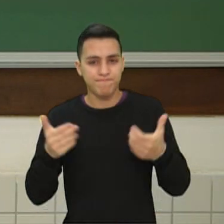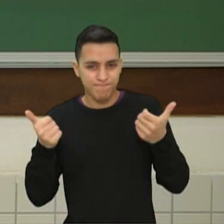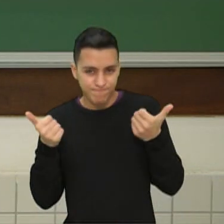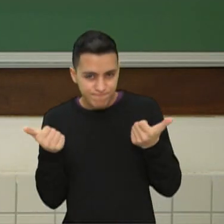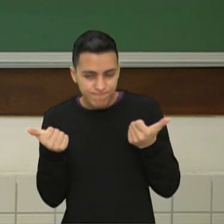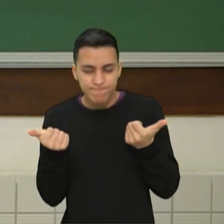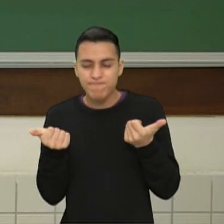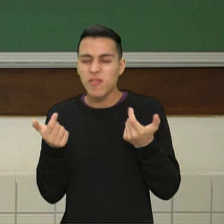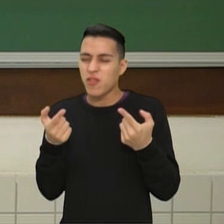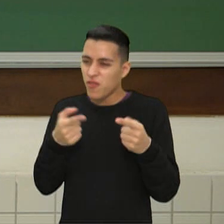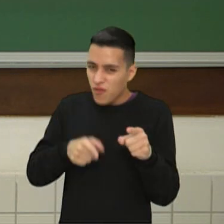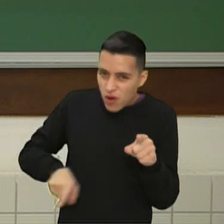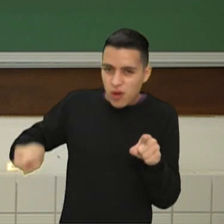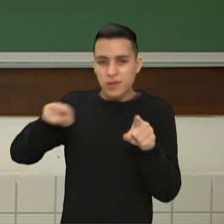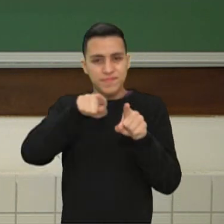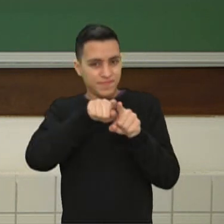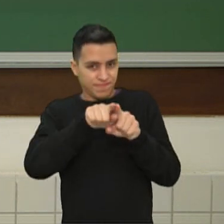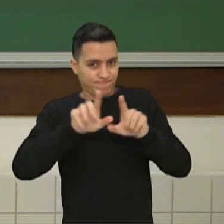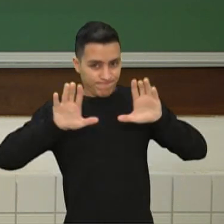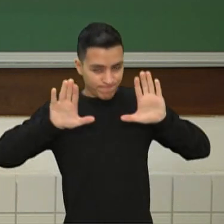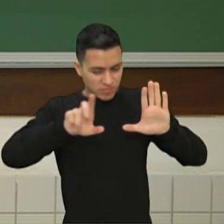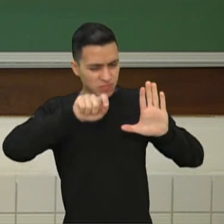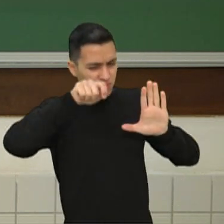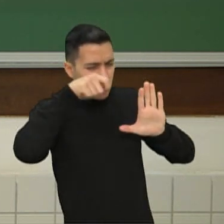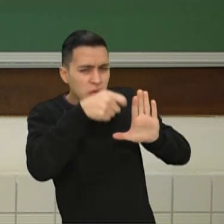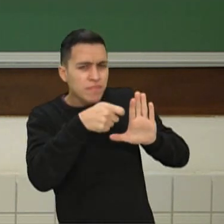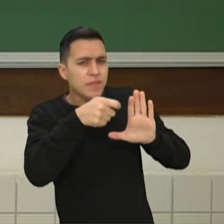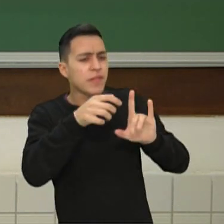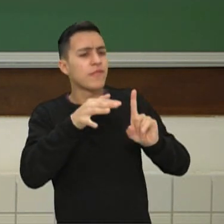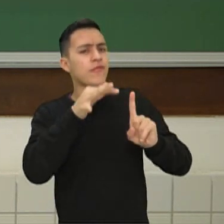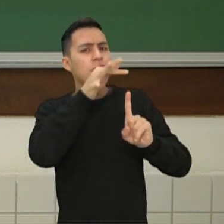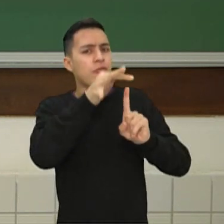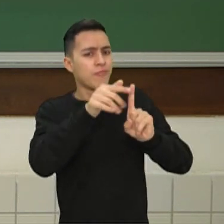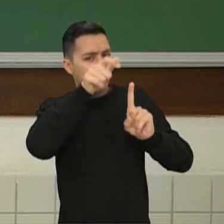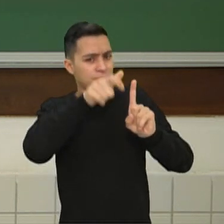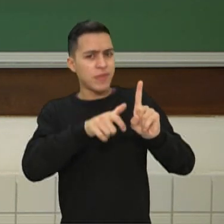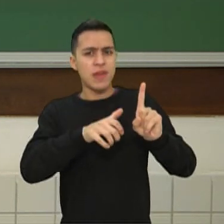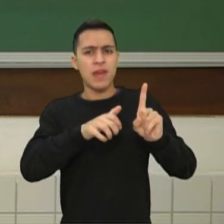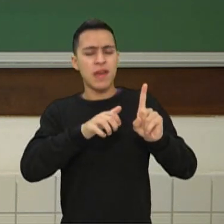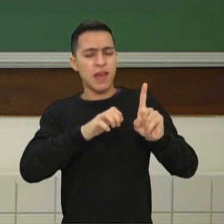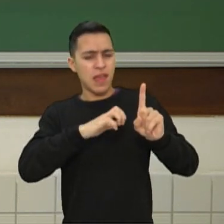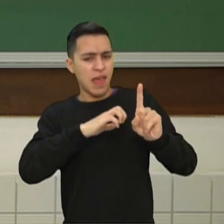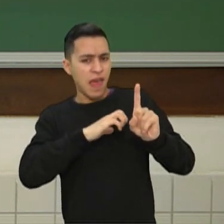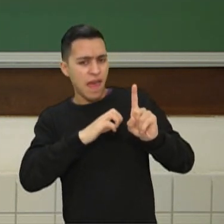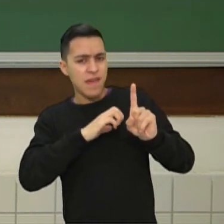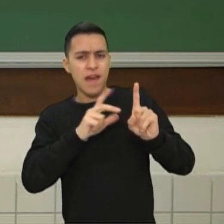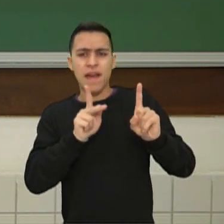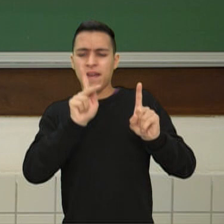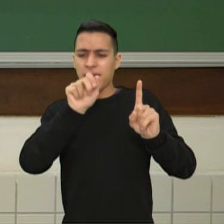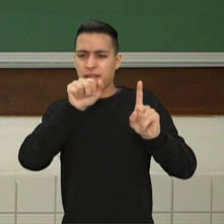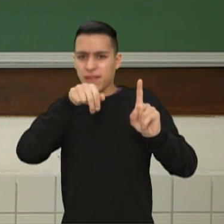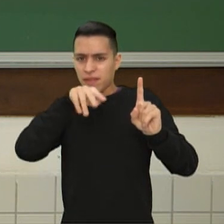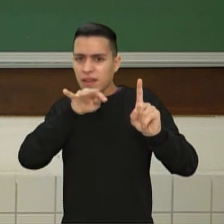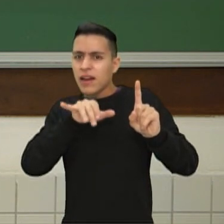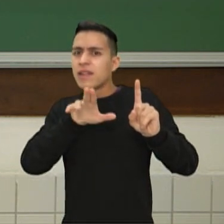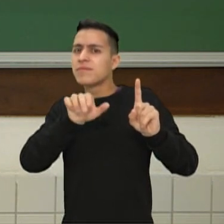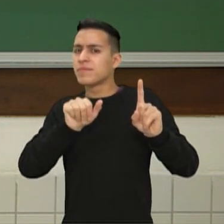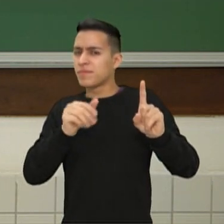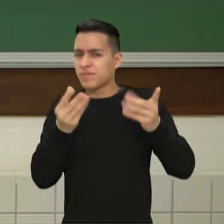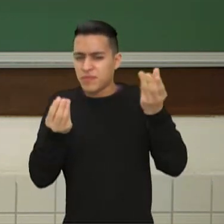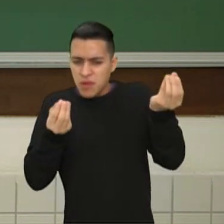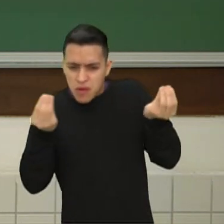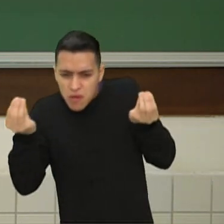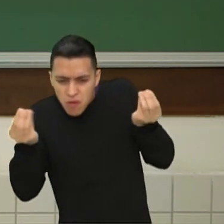Voltamos aqui então, pessoal, sobre essa filosofia, a ética kantiana, né? Como que a gente pode determinar se a nossa ação pode ser,